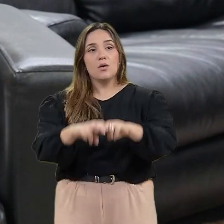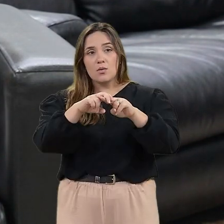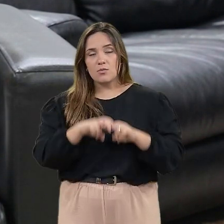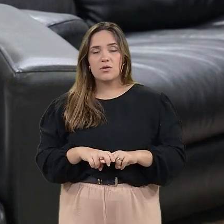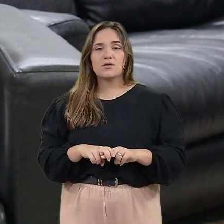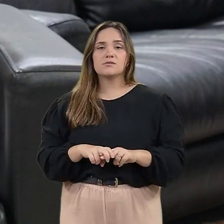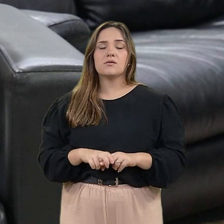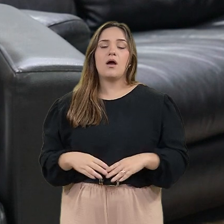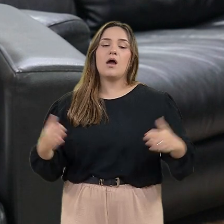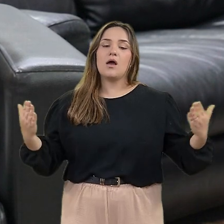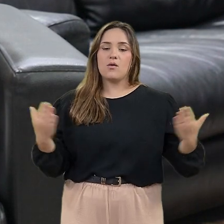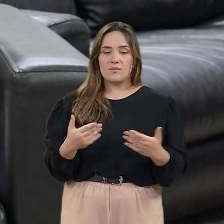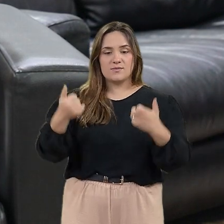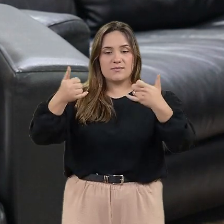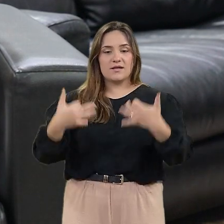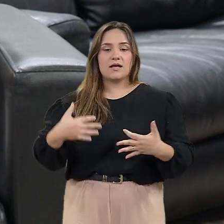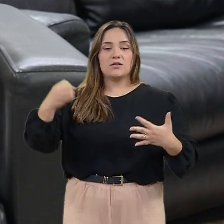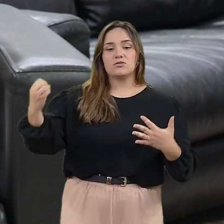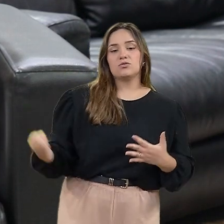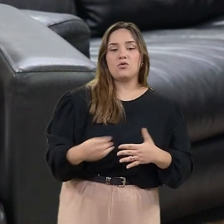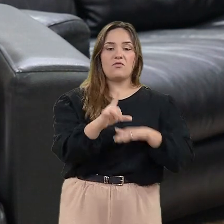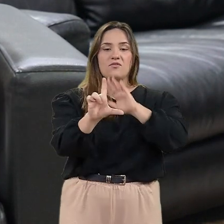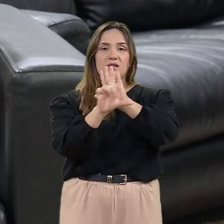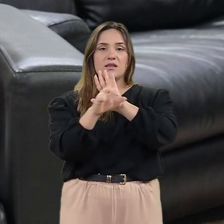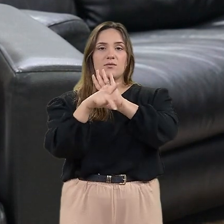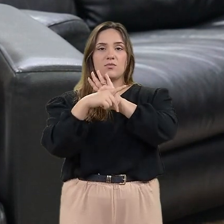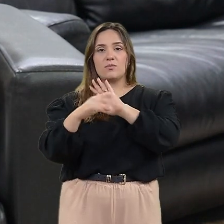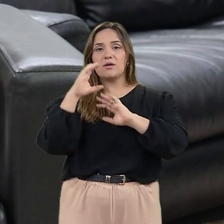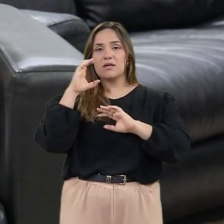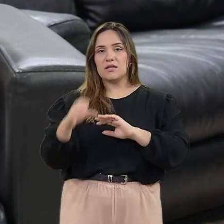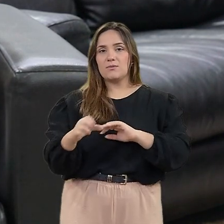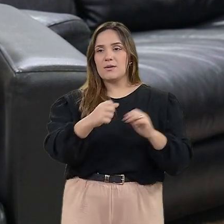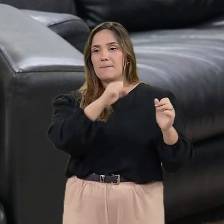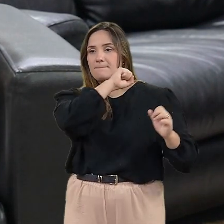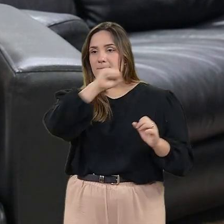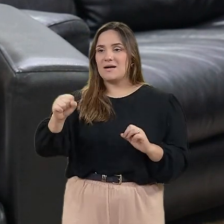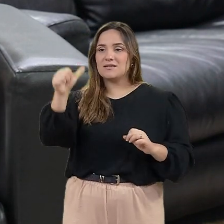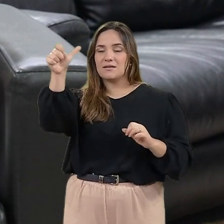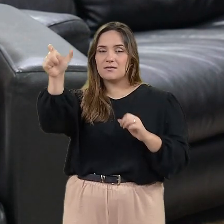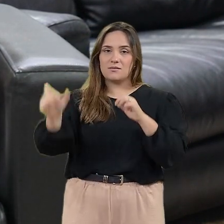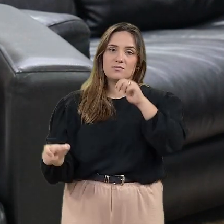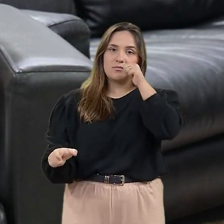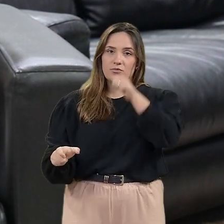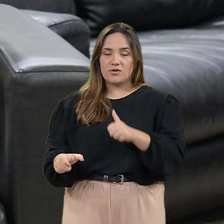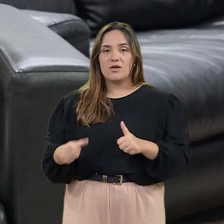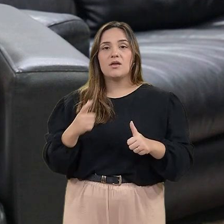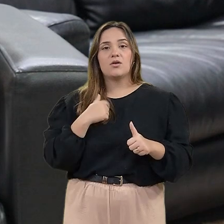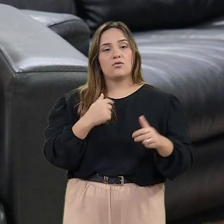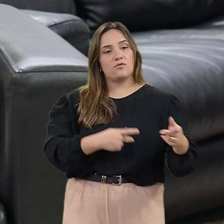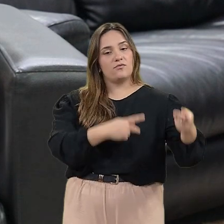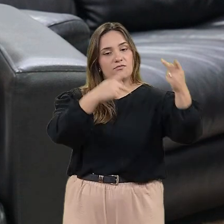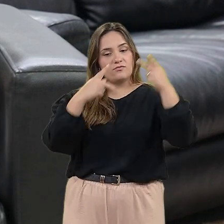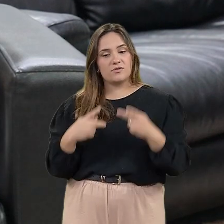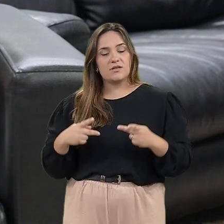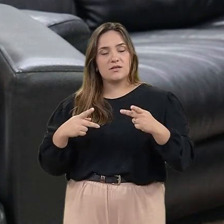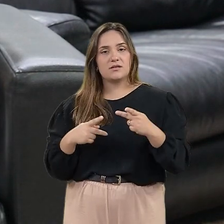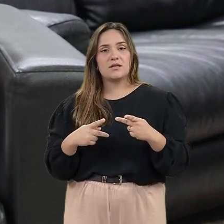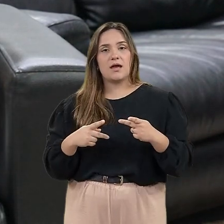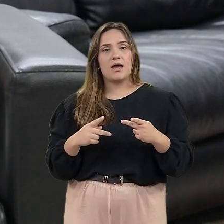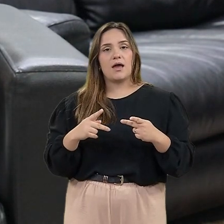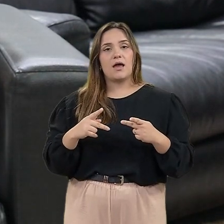para explicar como ficou a nova lei do feminicídio, o mérito da questão convidou o magistrado, que é um